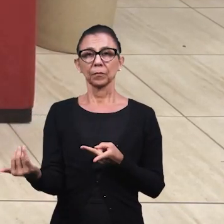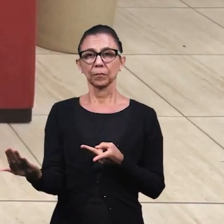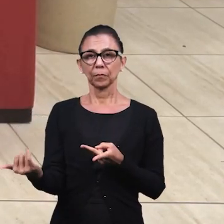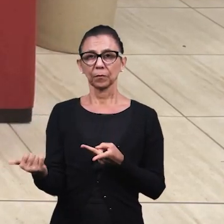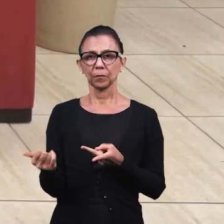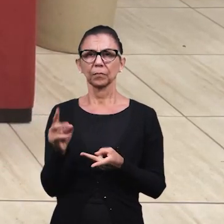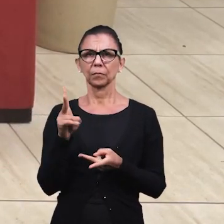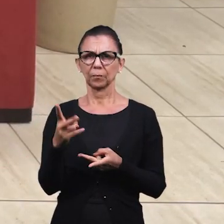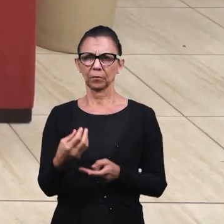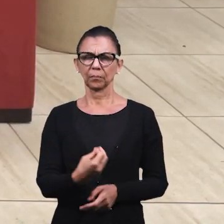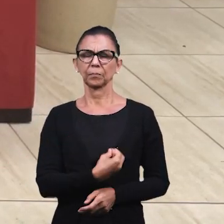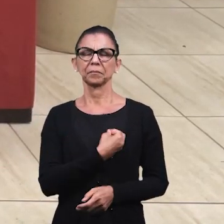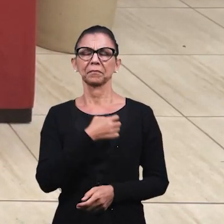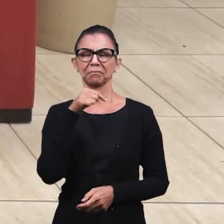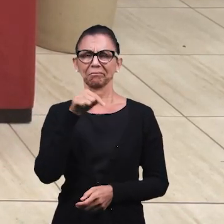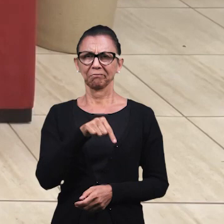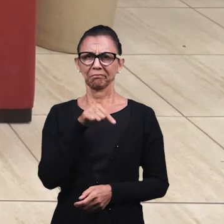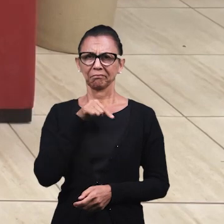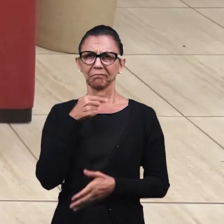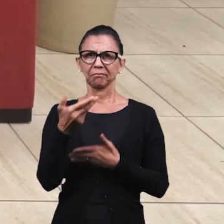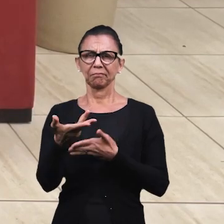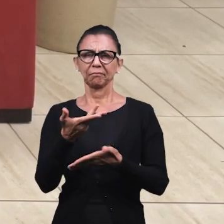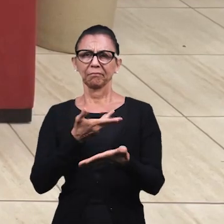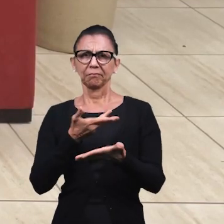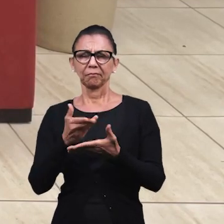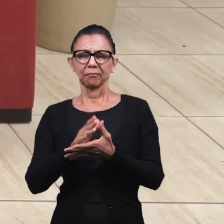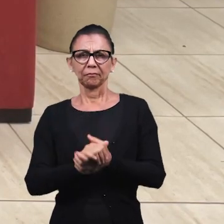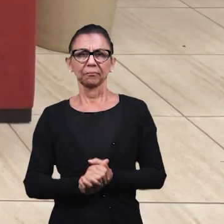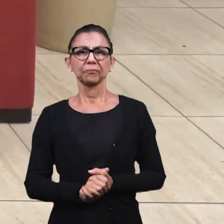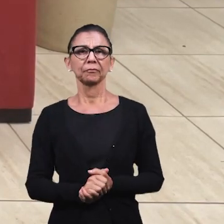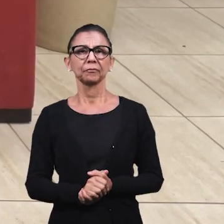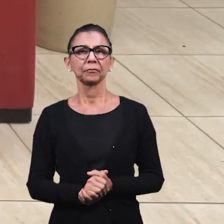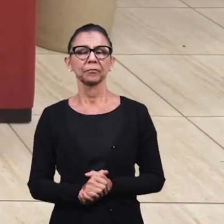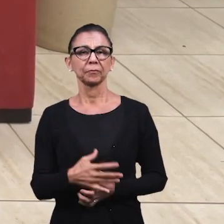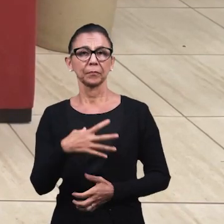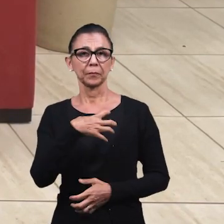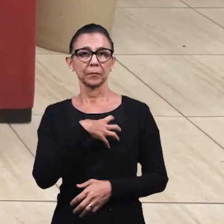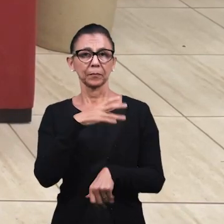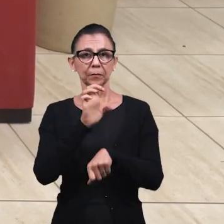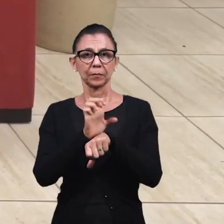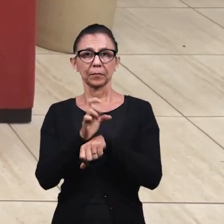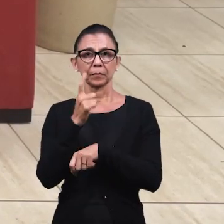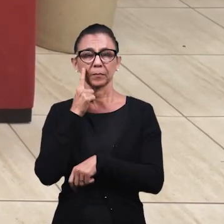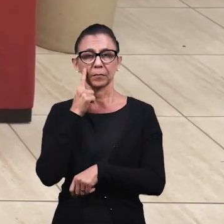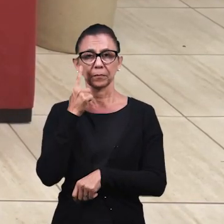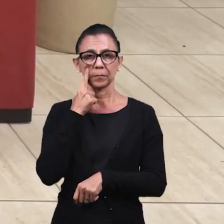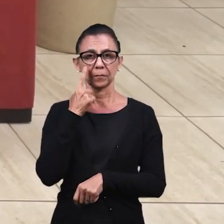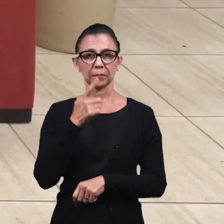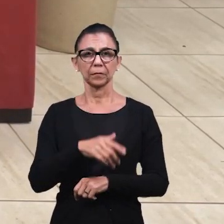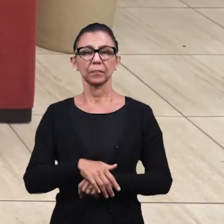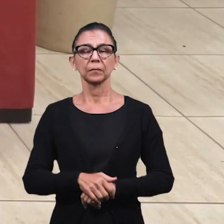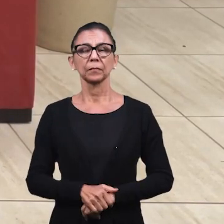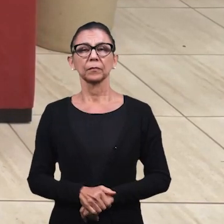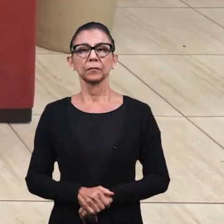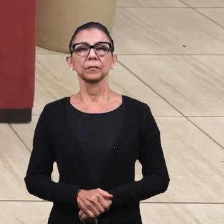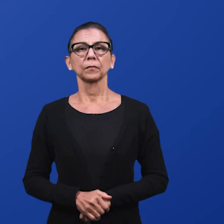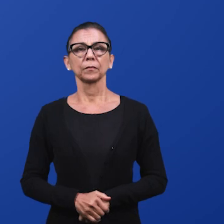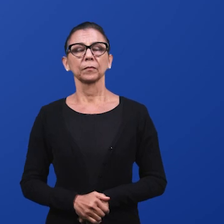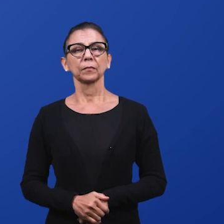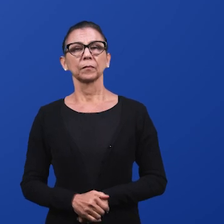jovem participante ativa conosco aqui, a Hilda Camille Costa, de Ilhéus, na Bahia. Vamos assistir com